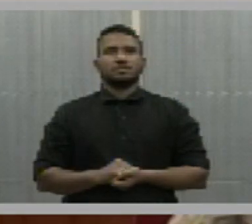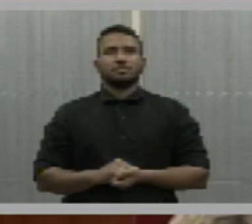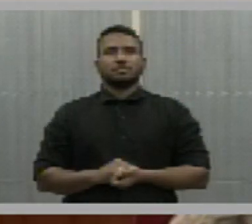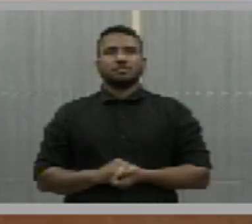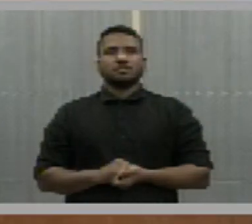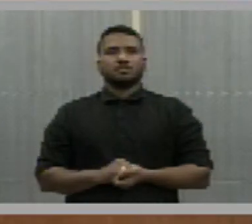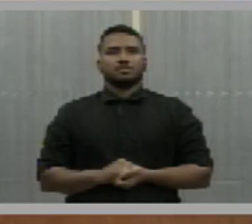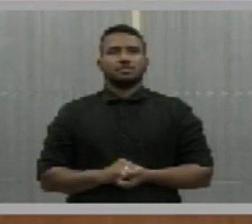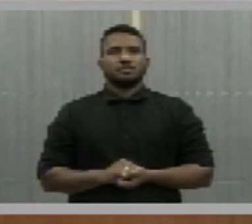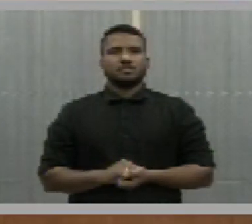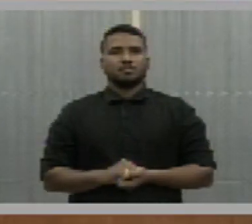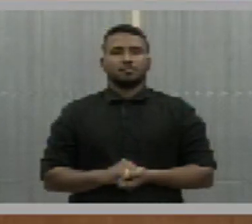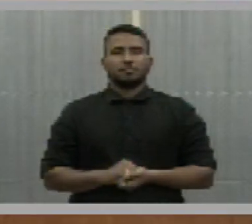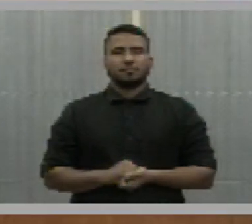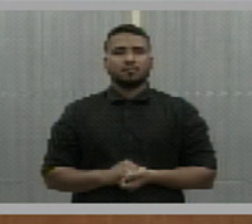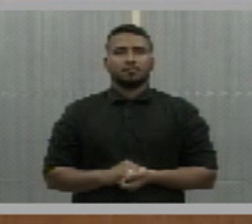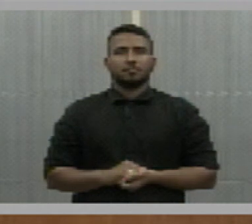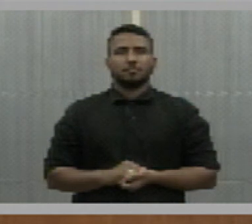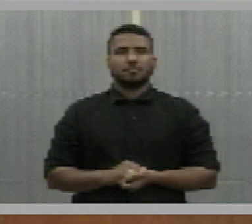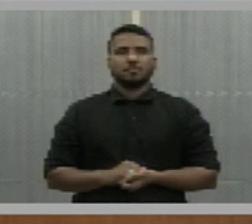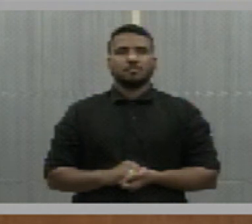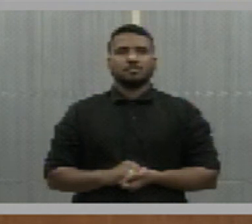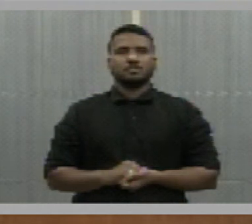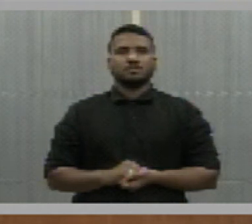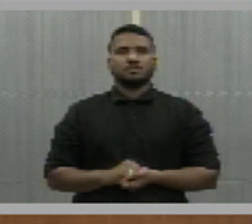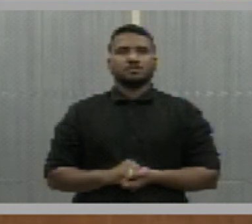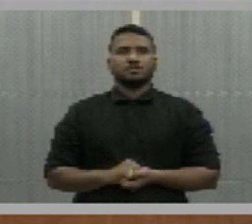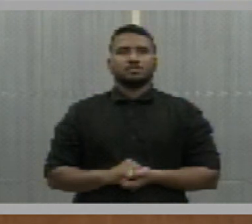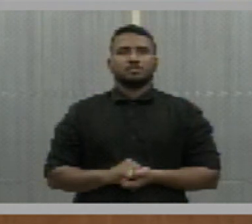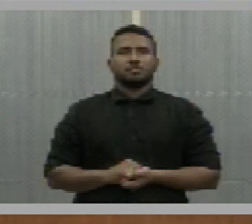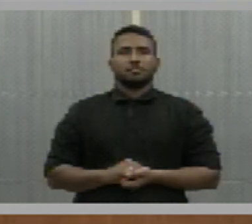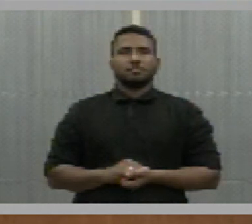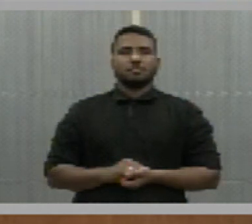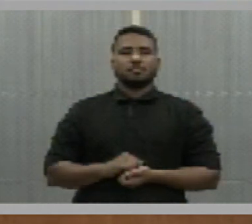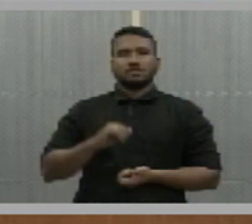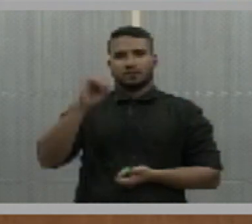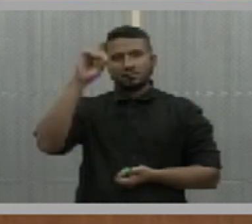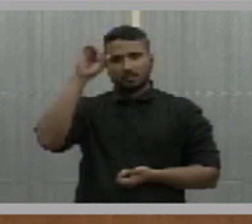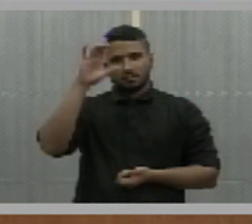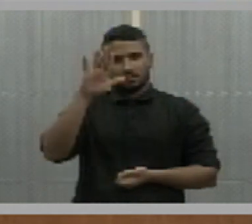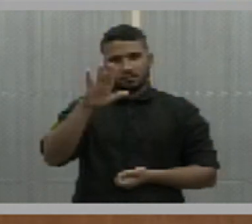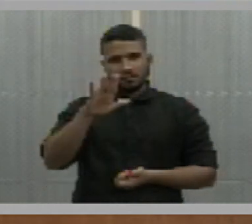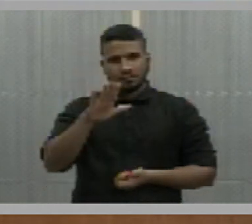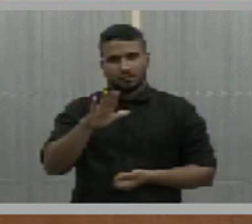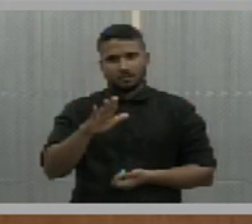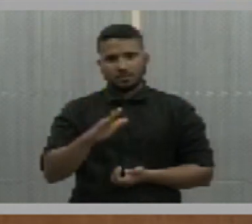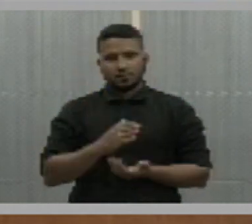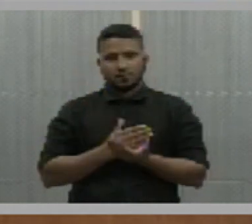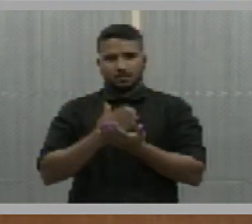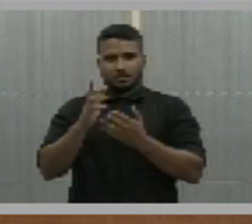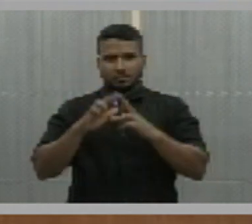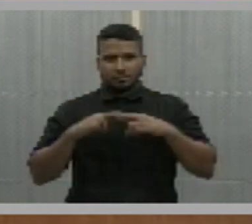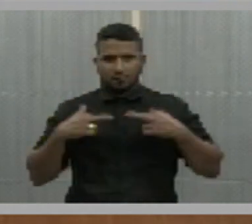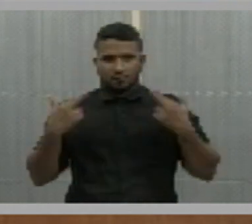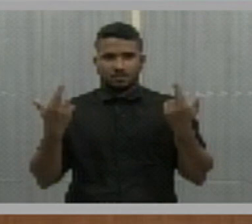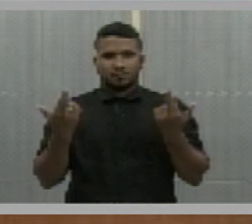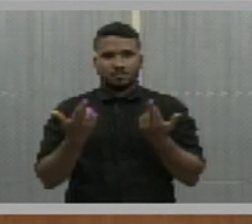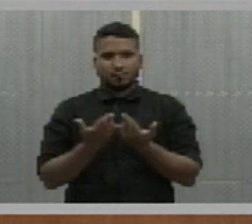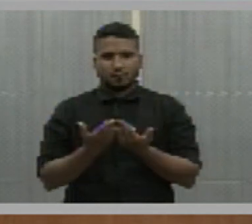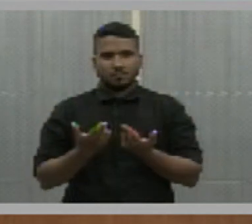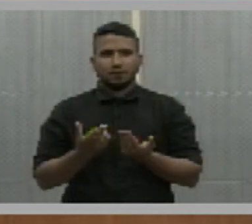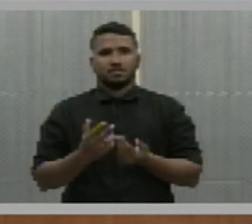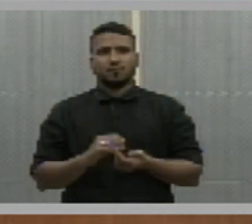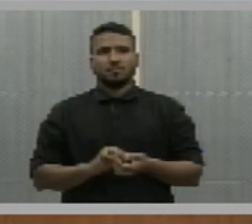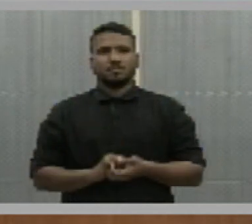Bom dia a todas e a todos. Sob a proteção de Deus, vamos dar abertura